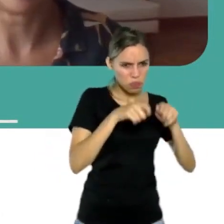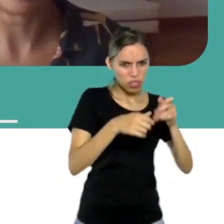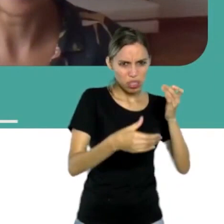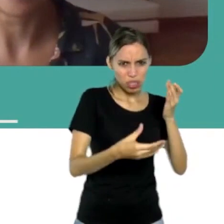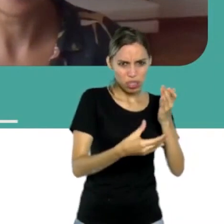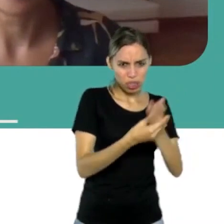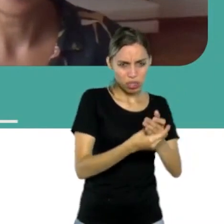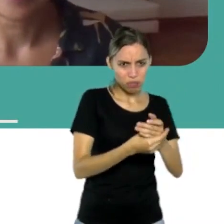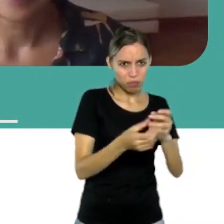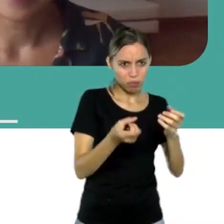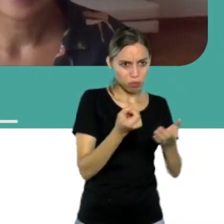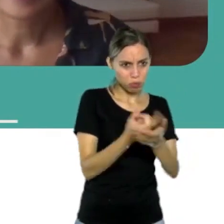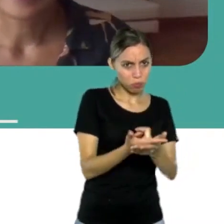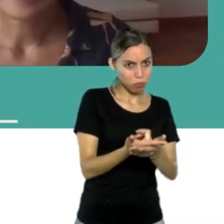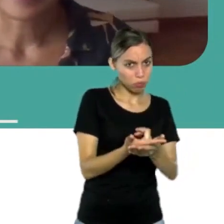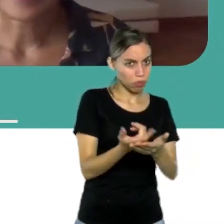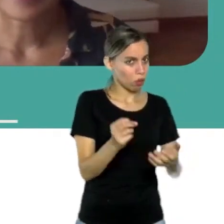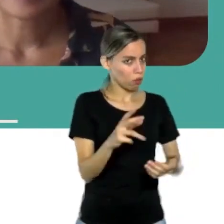Ó.